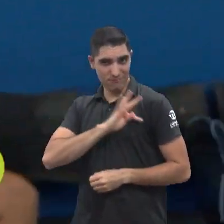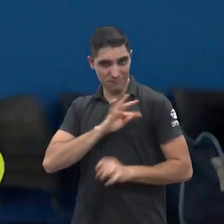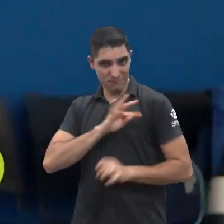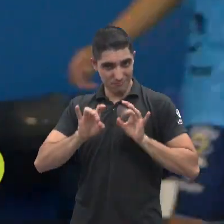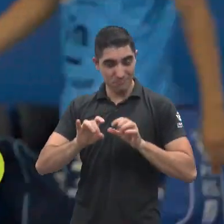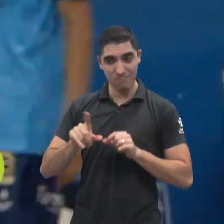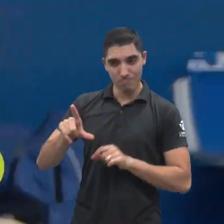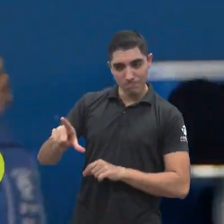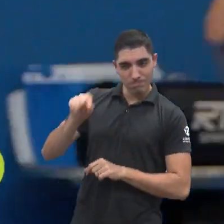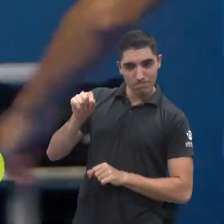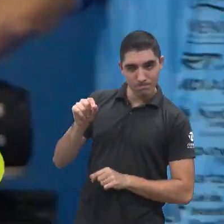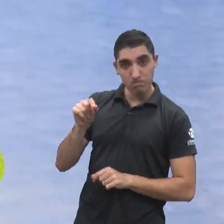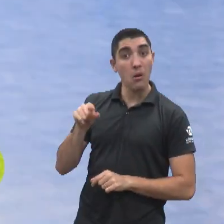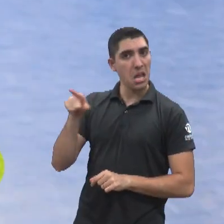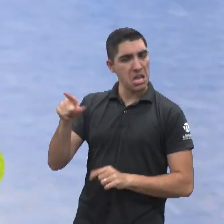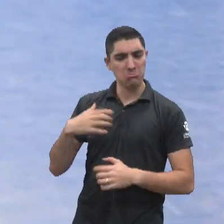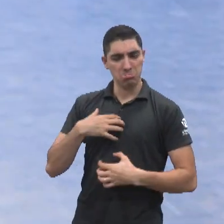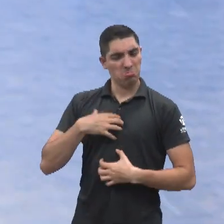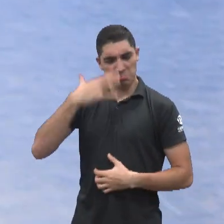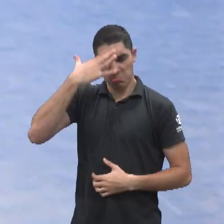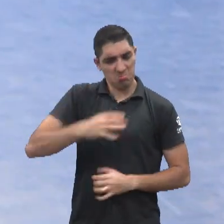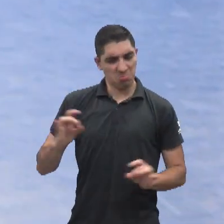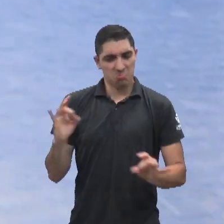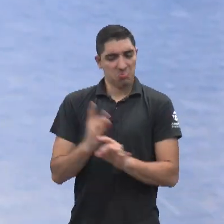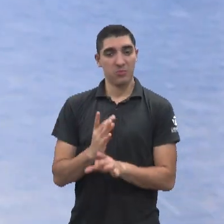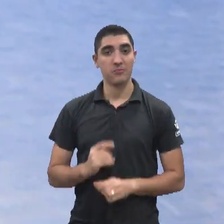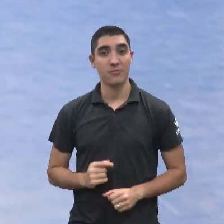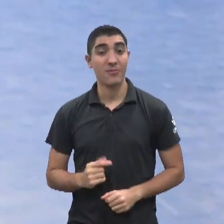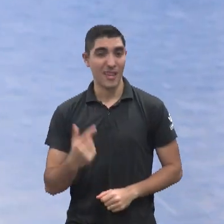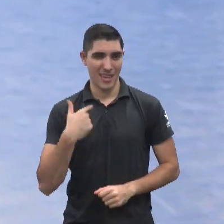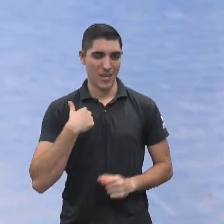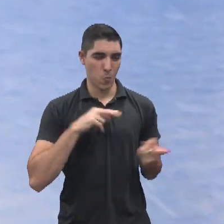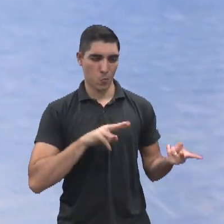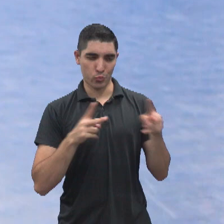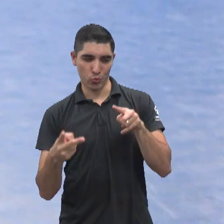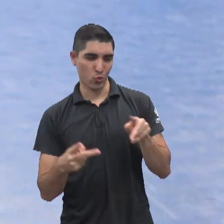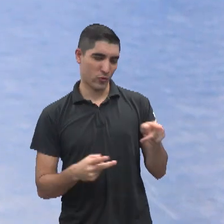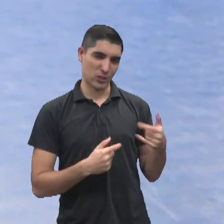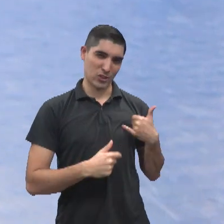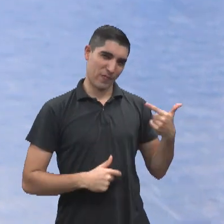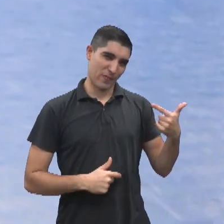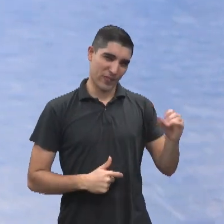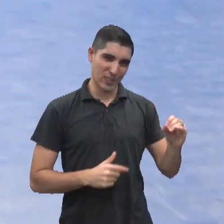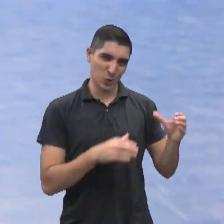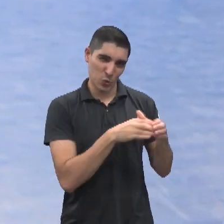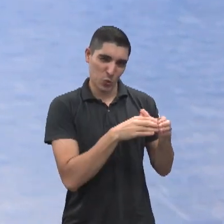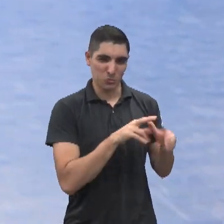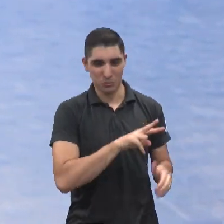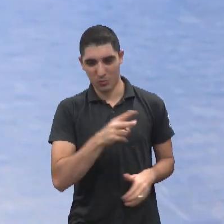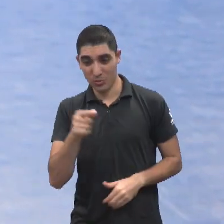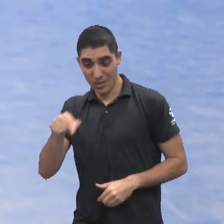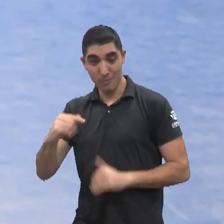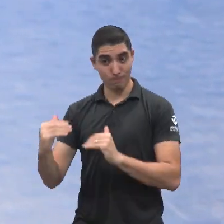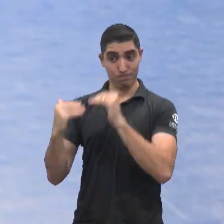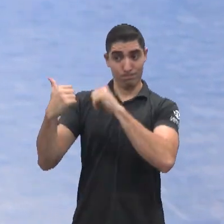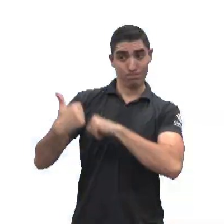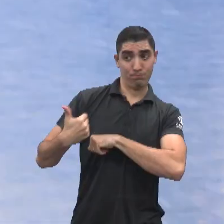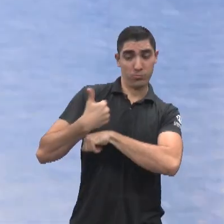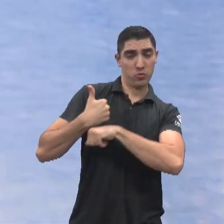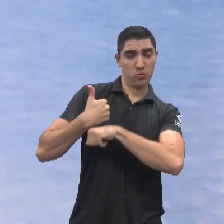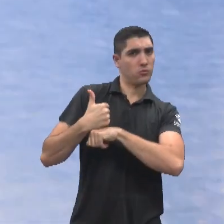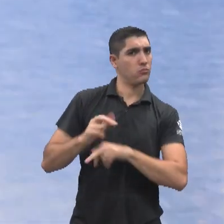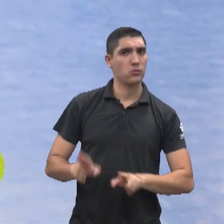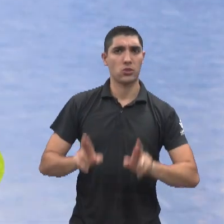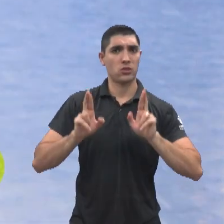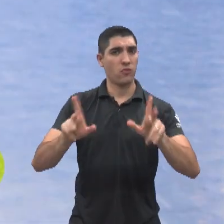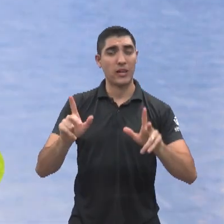ele garante que está pronto. Nessa transição do 20 para o adulto é bem diferente e eu só tenho a aprender, só a ganhar. Se